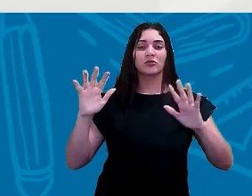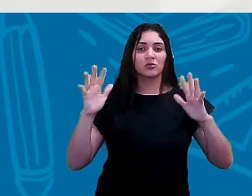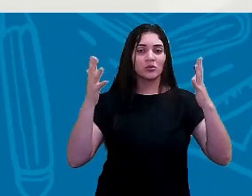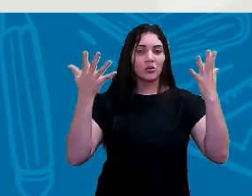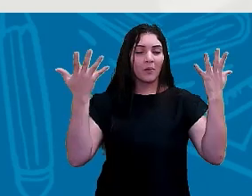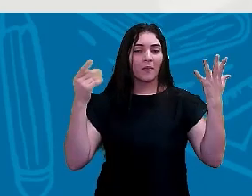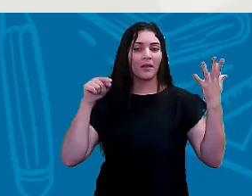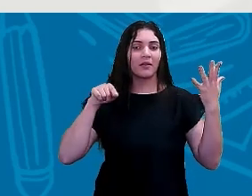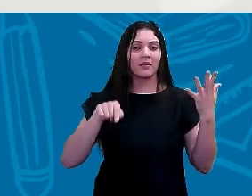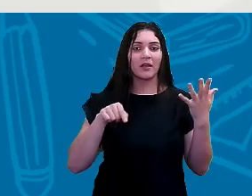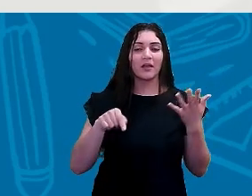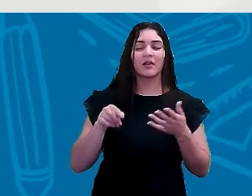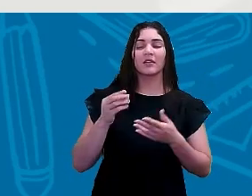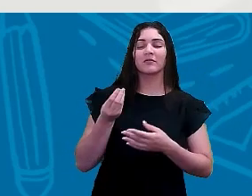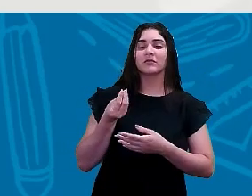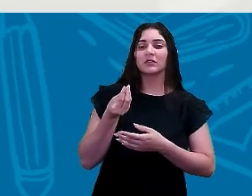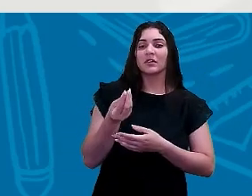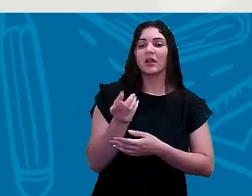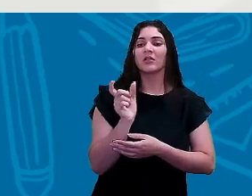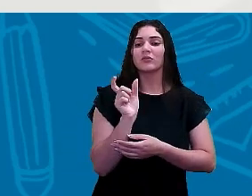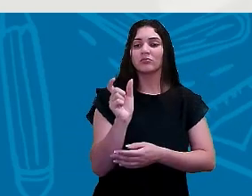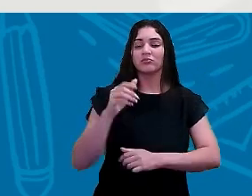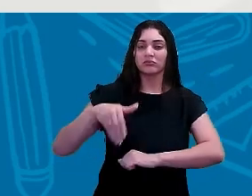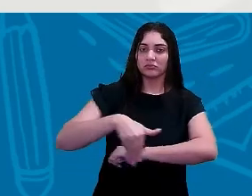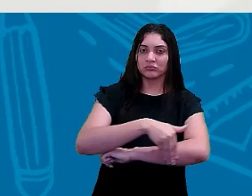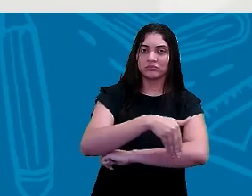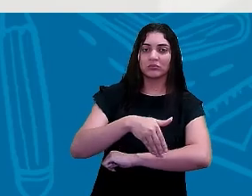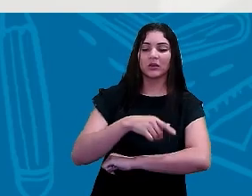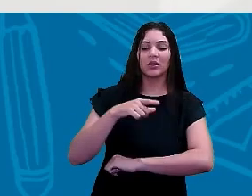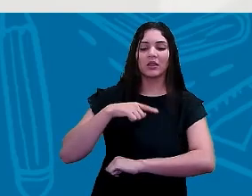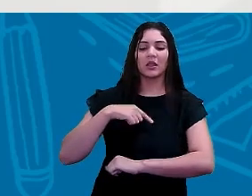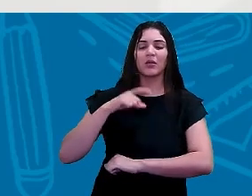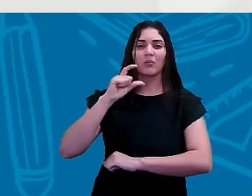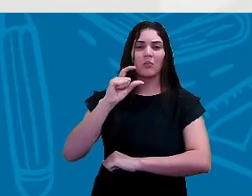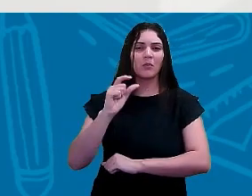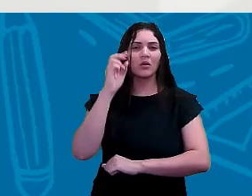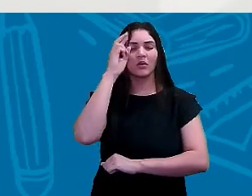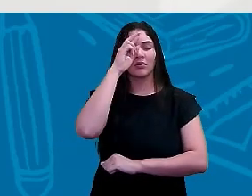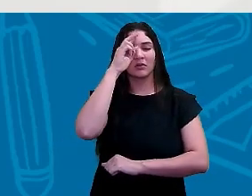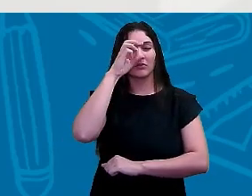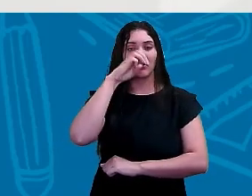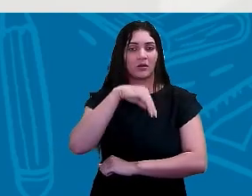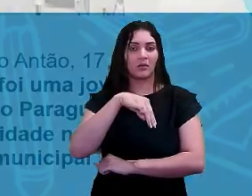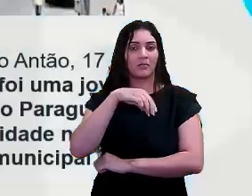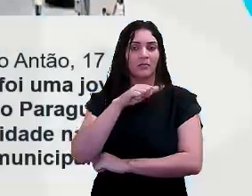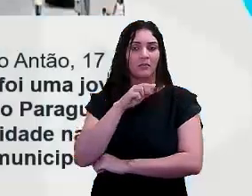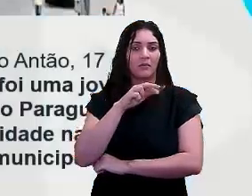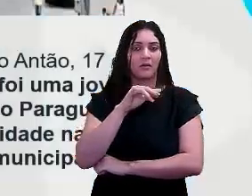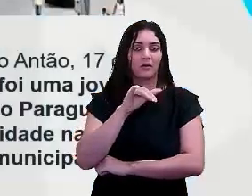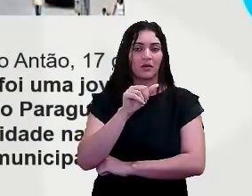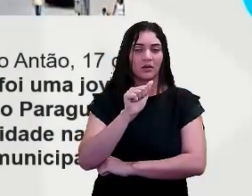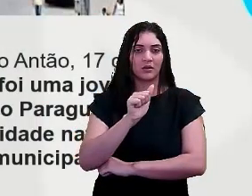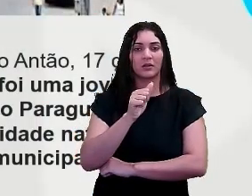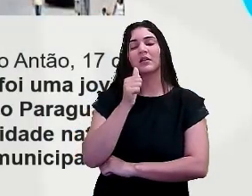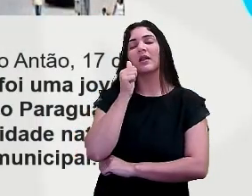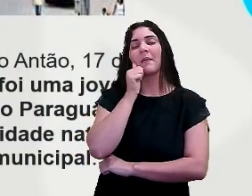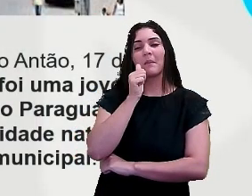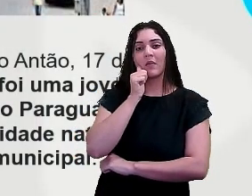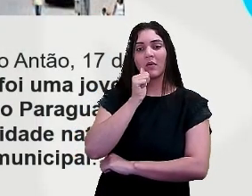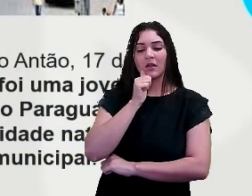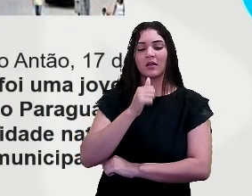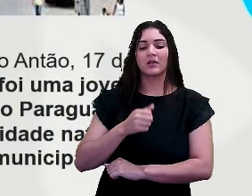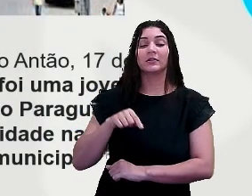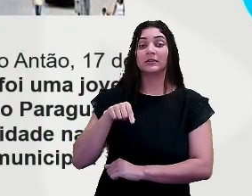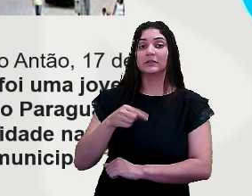dessa avenida. Então, aqui a gente tem um pouquinho da história. Mariana Malha de Rego Barreto, né?